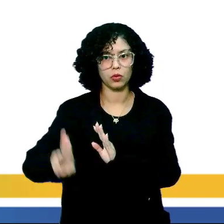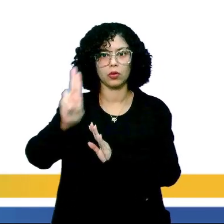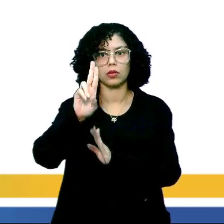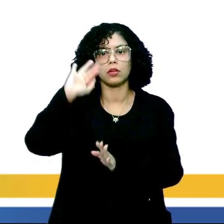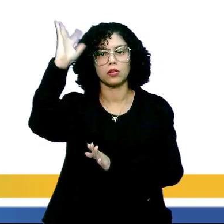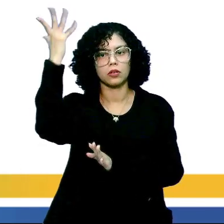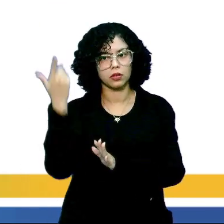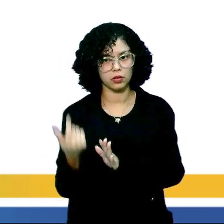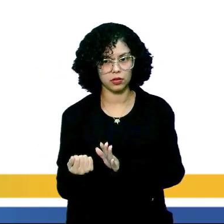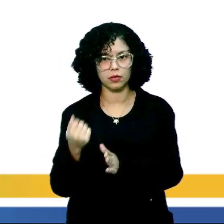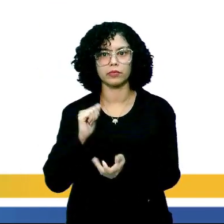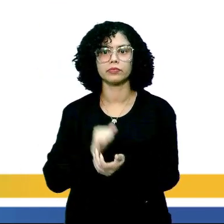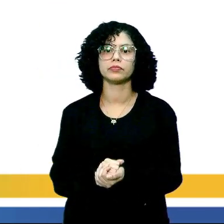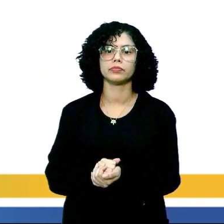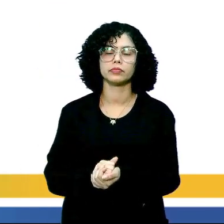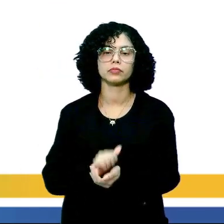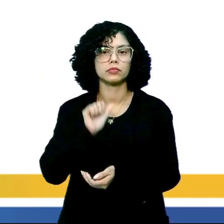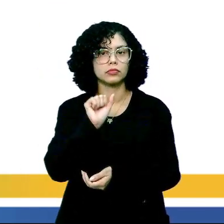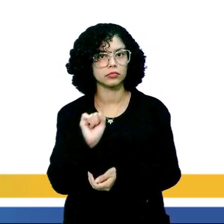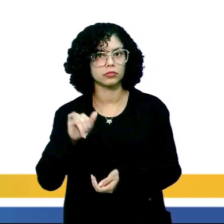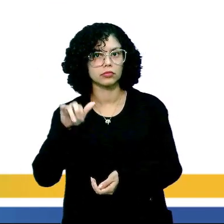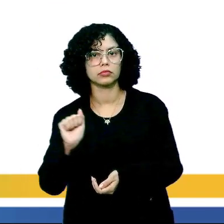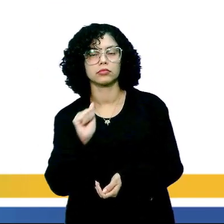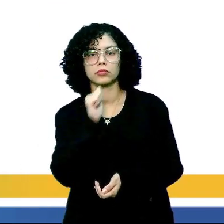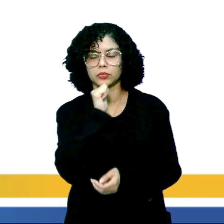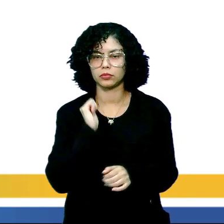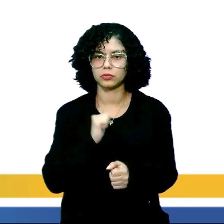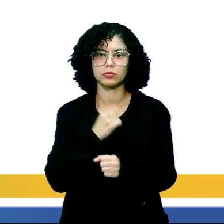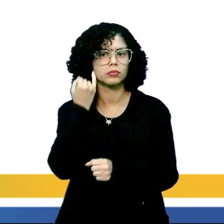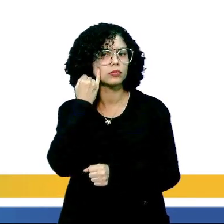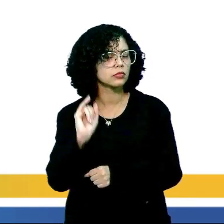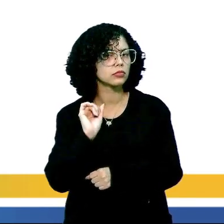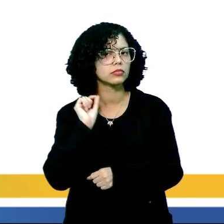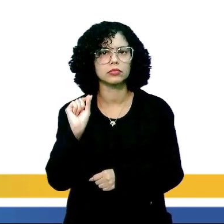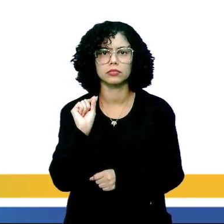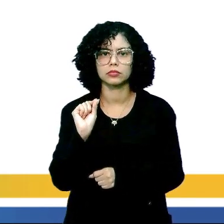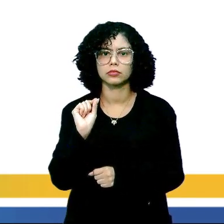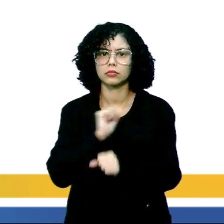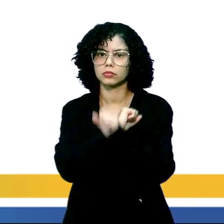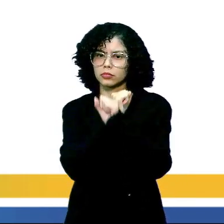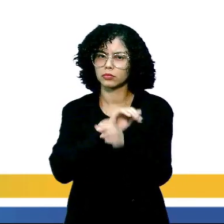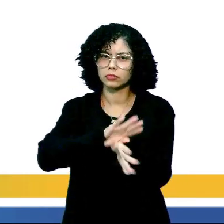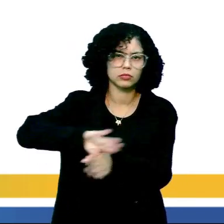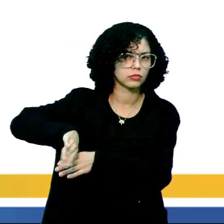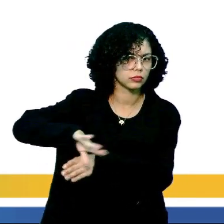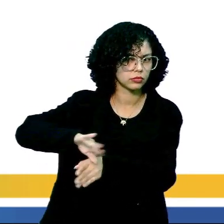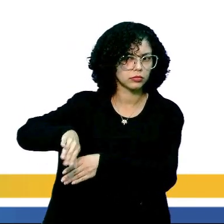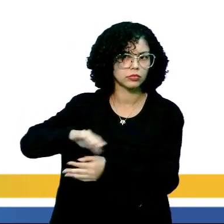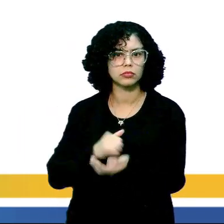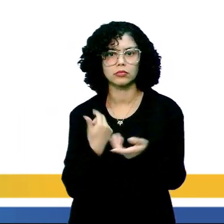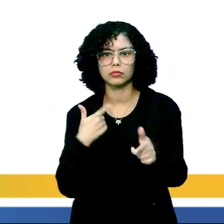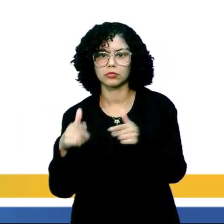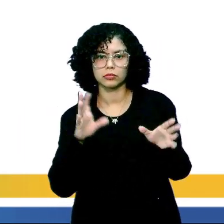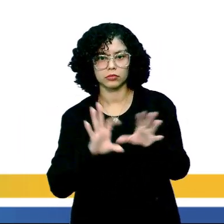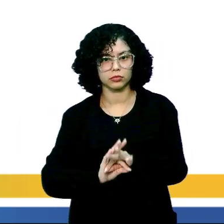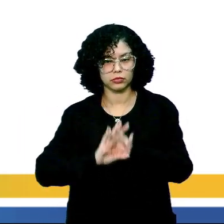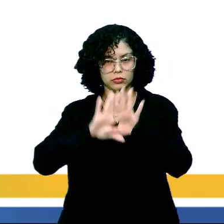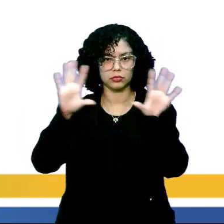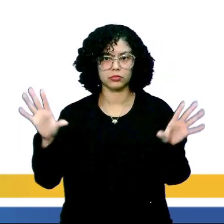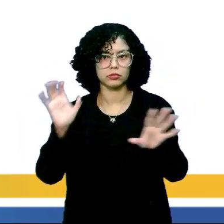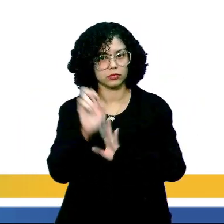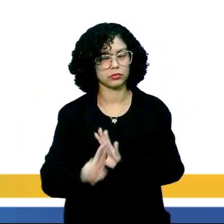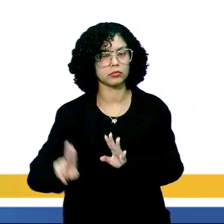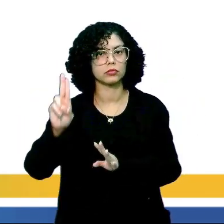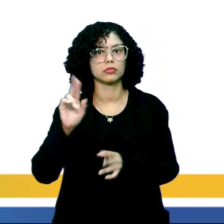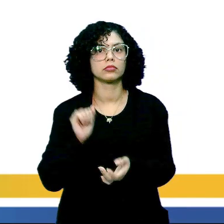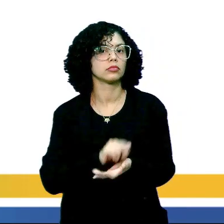na África, na Ásia, a ideia da escravidão ela vai ficando de lado. E o trabalho livre, na